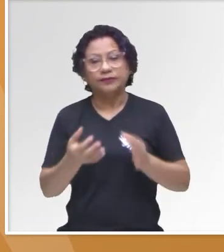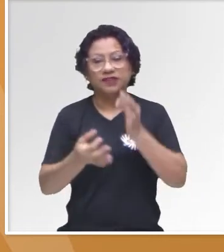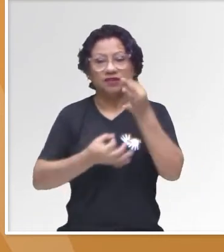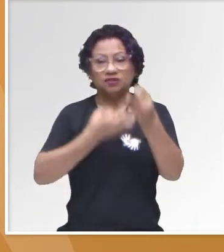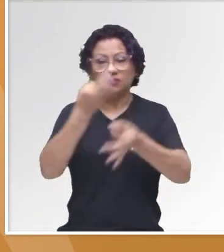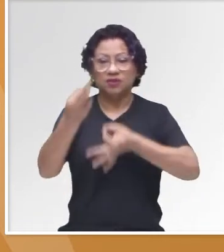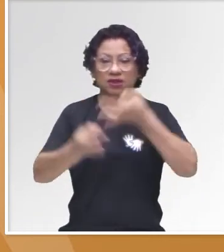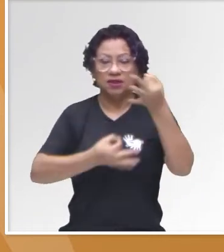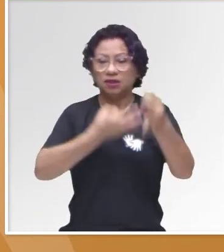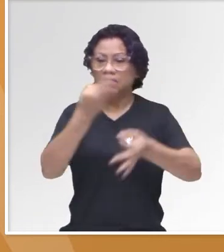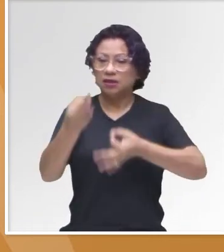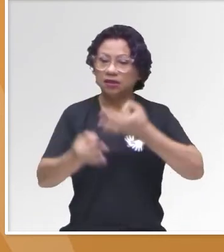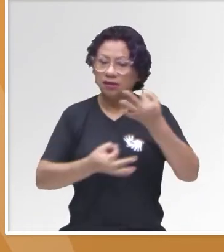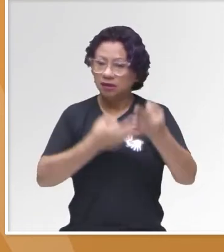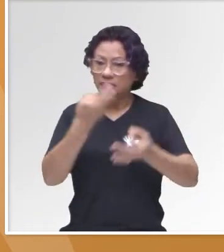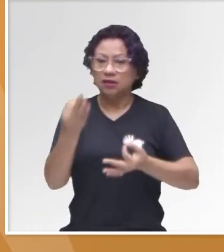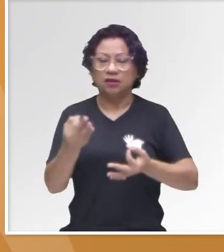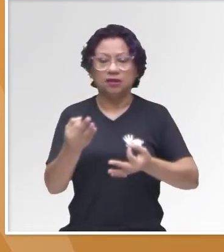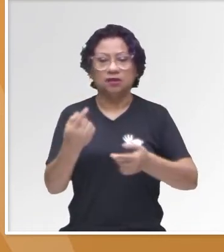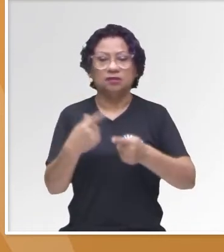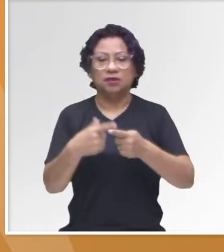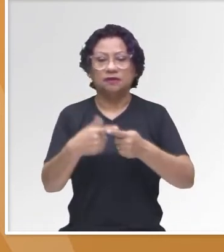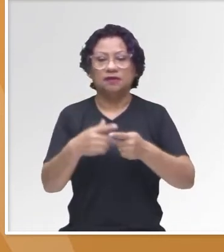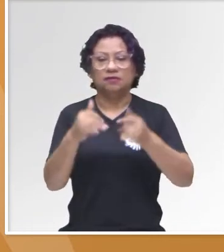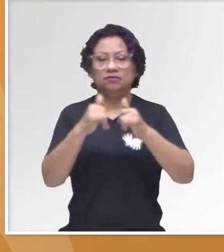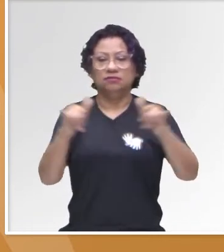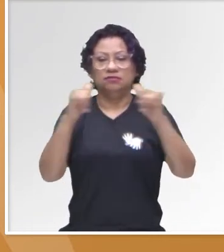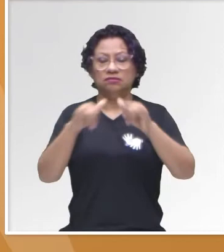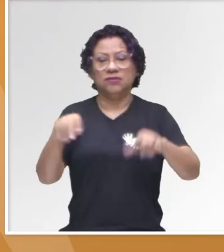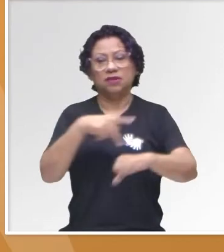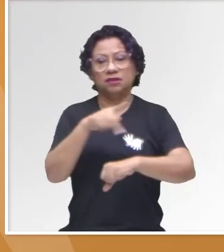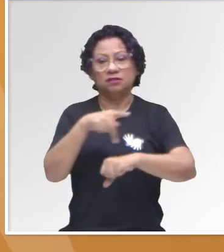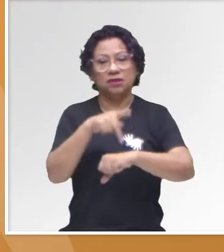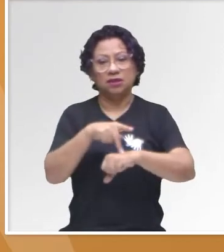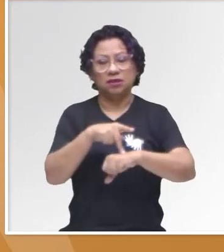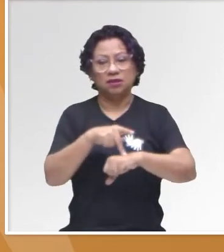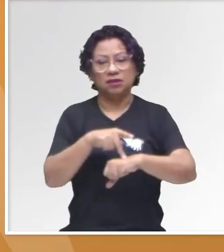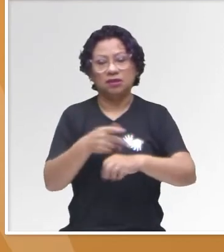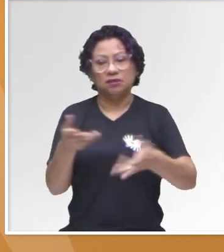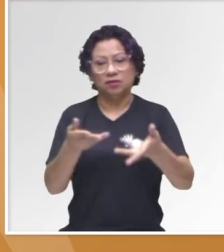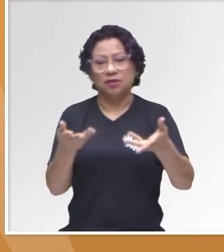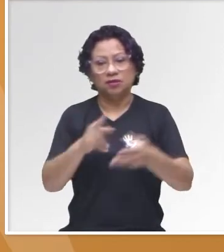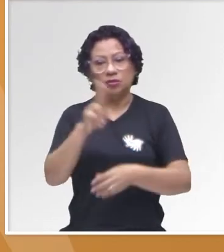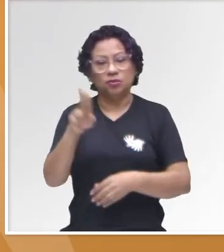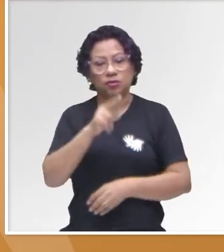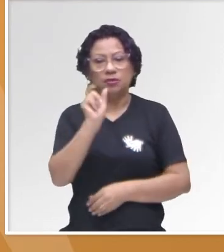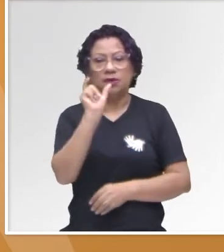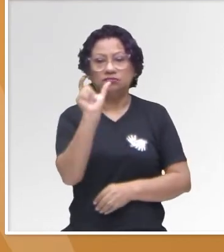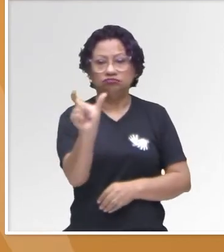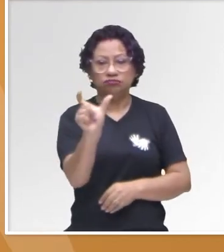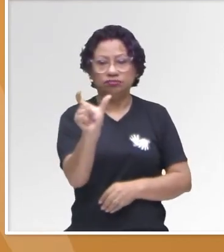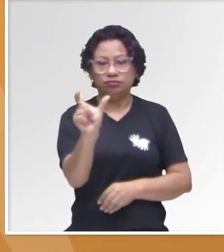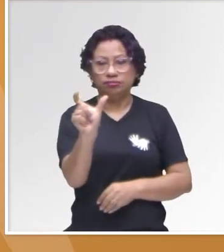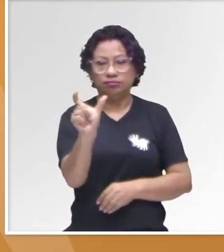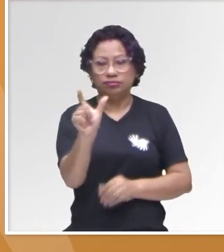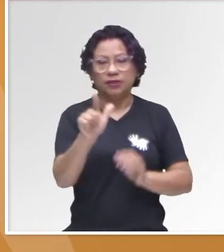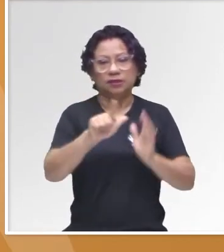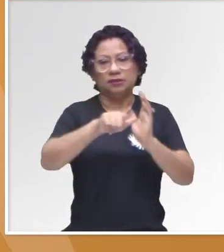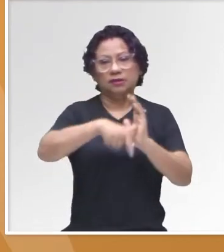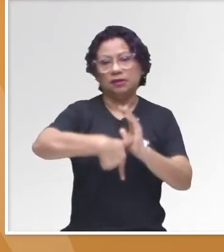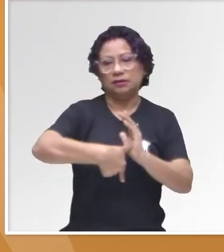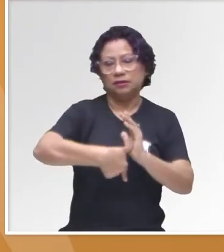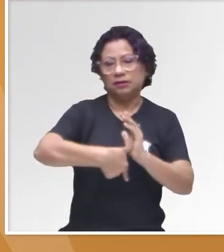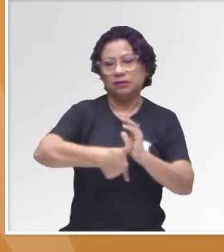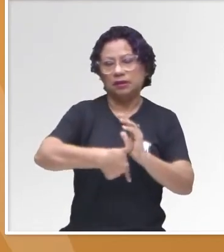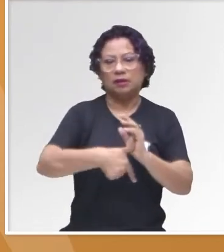dos outros países que estão se desenvolvendo. E hoje a gente quase não utiliza mais esse termo subdesenvolvido, né, mas